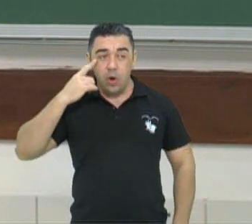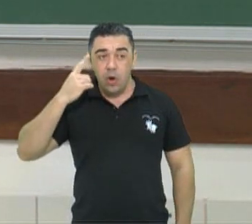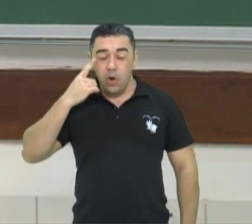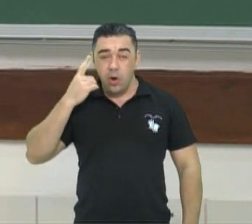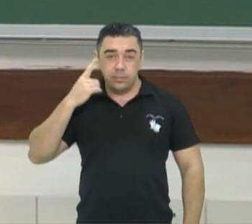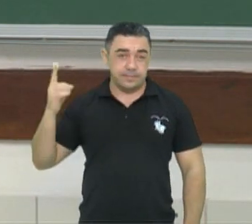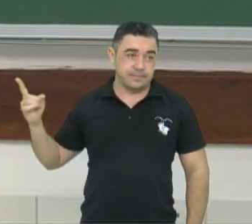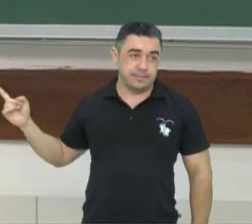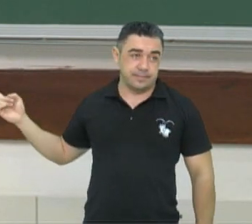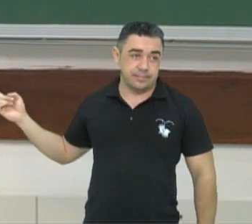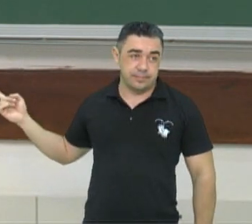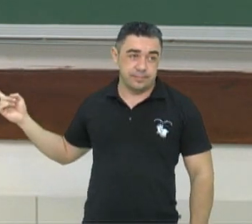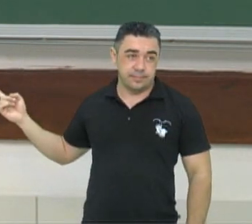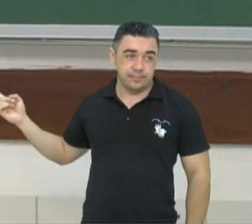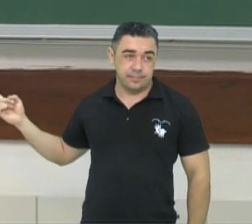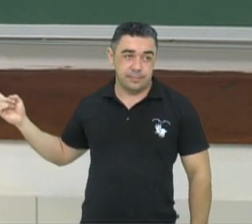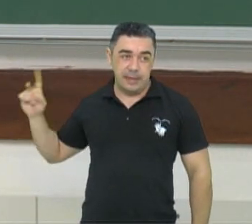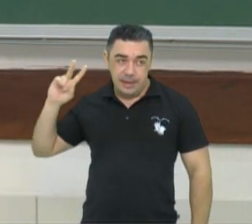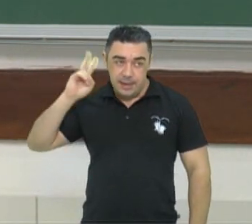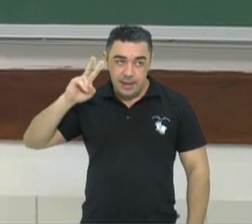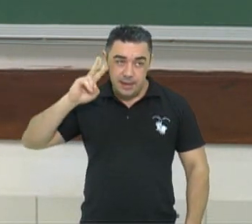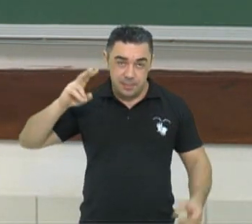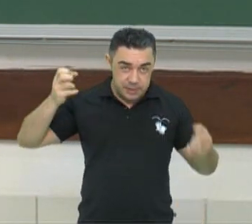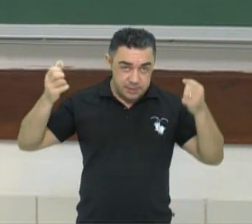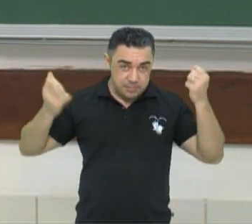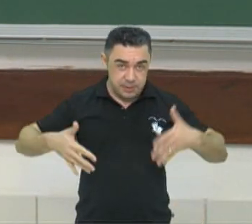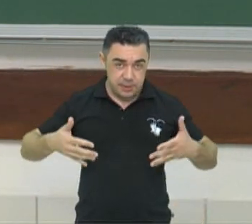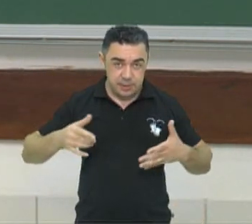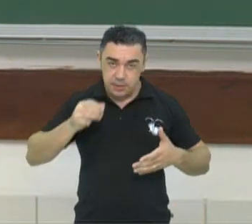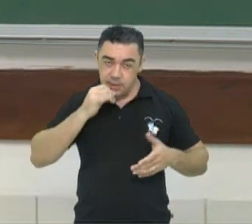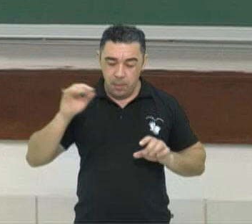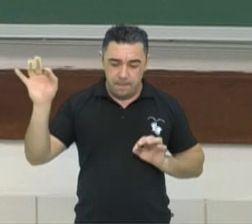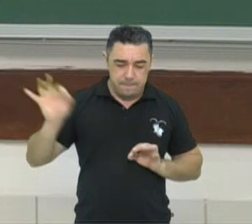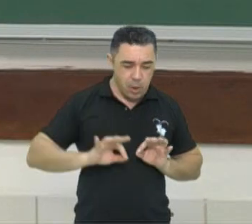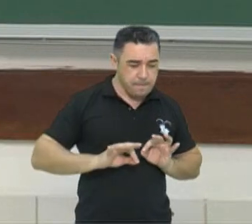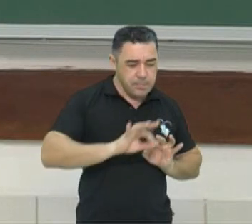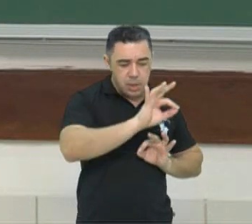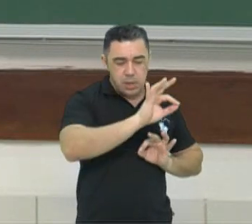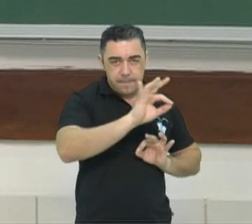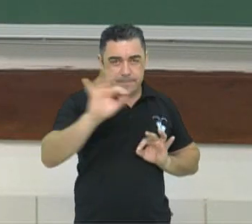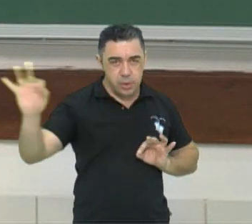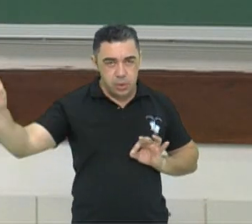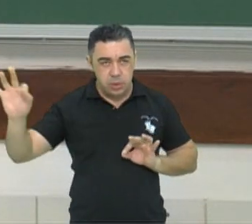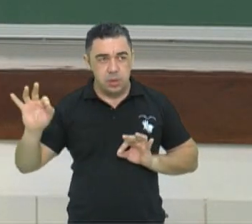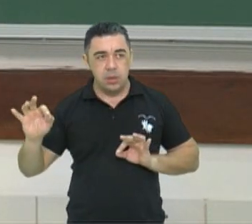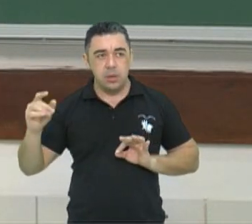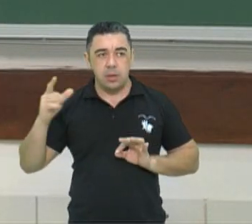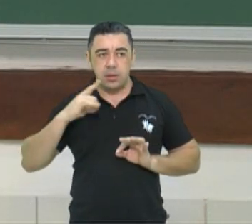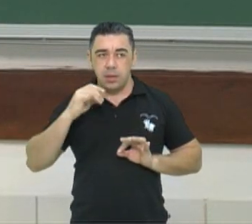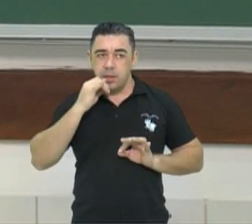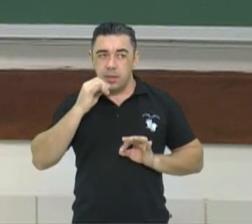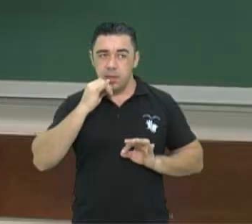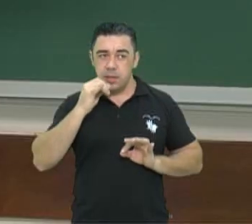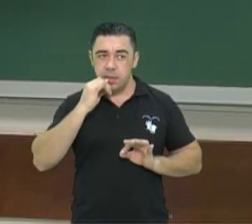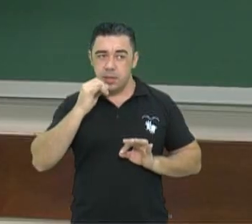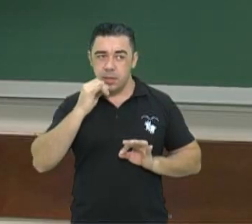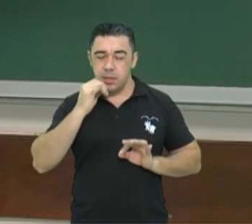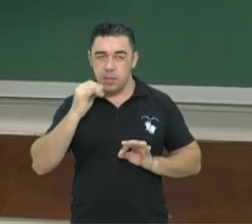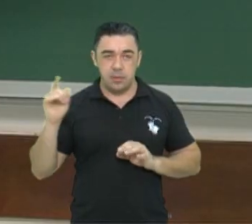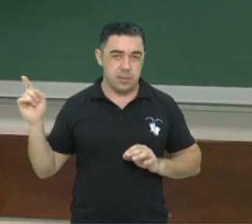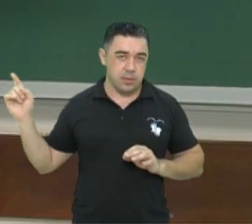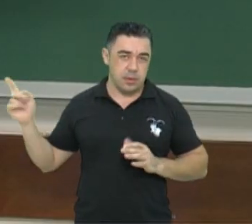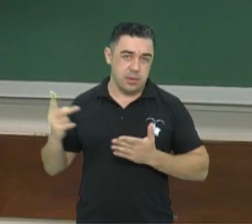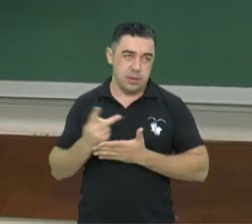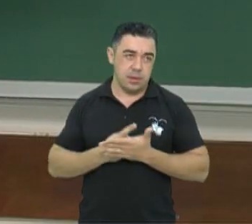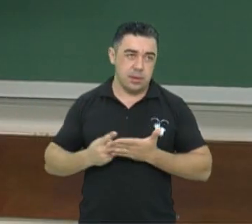o que ele tem. Lembra que ele fala da bola, da projeção da bola? Então eu tenho essa mesa,